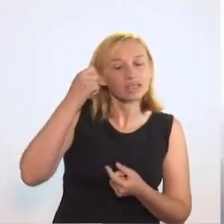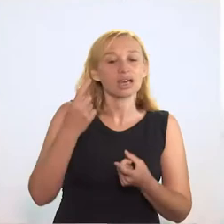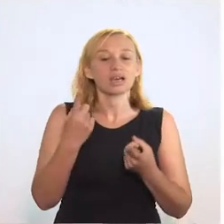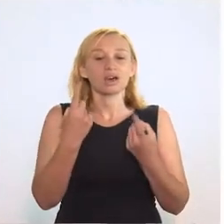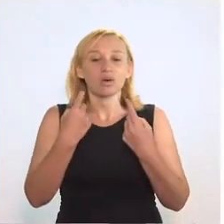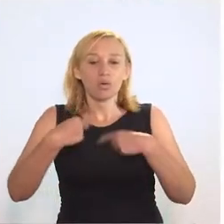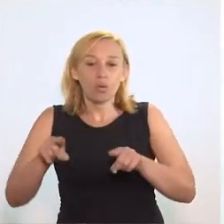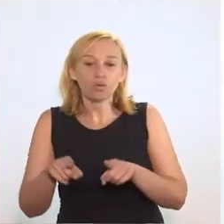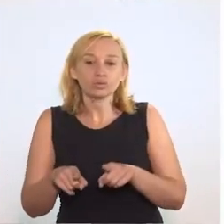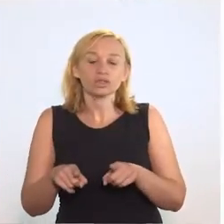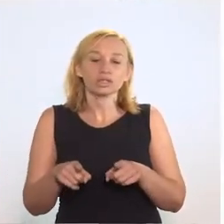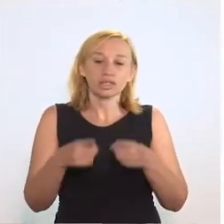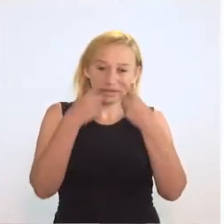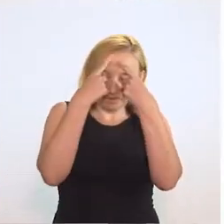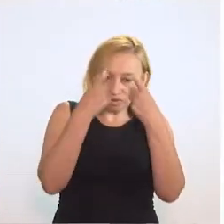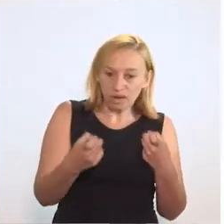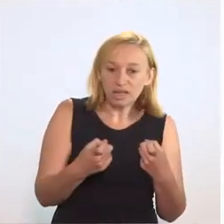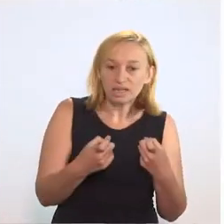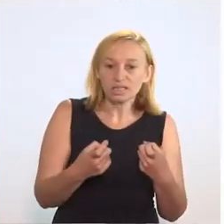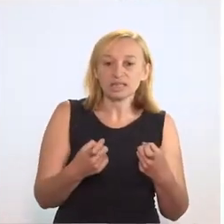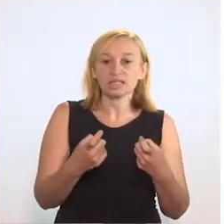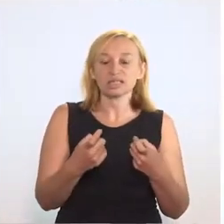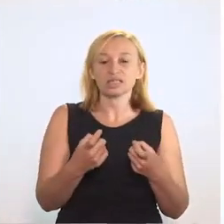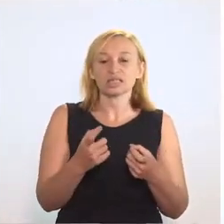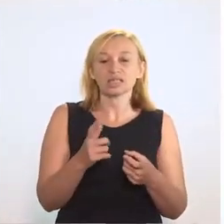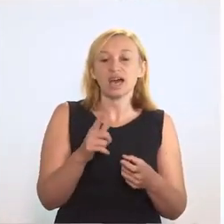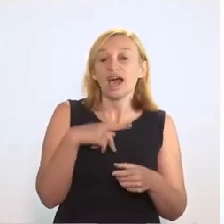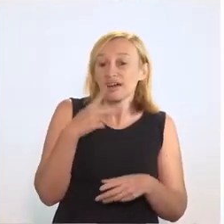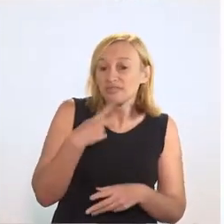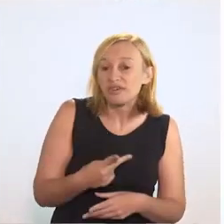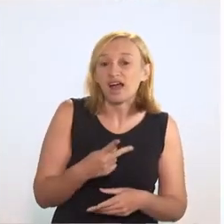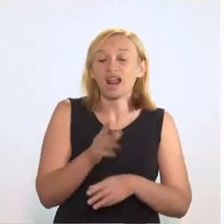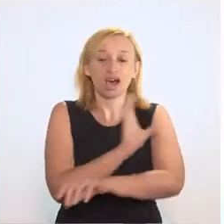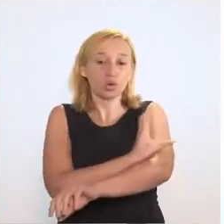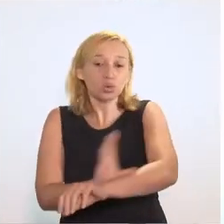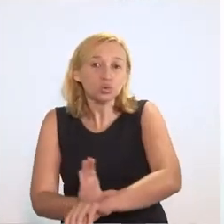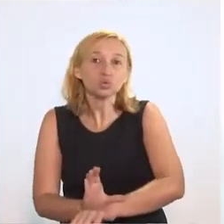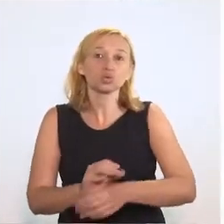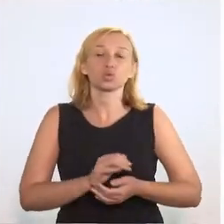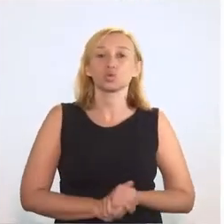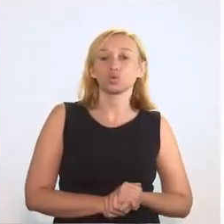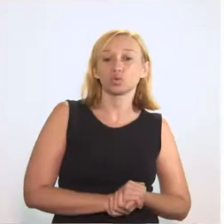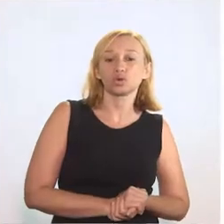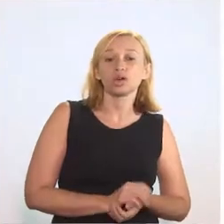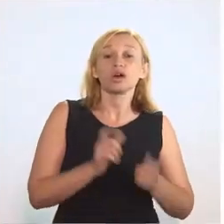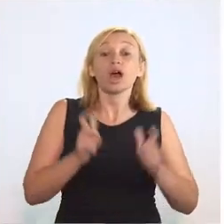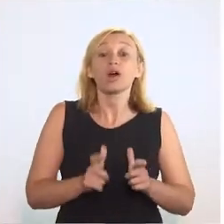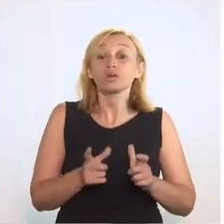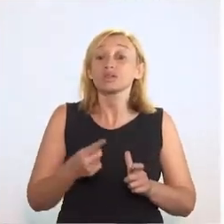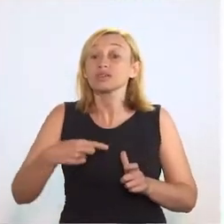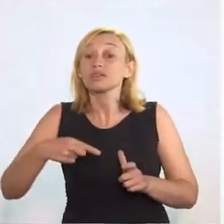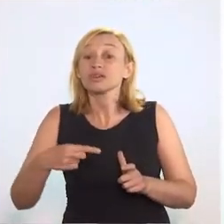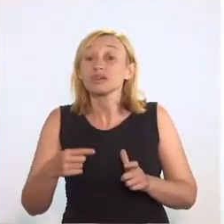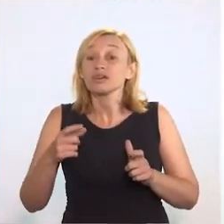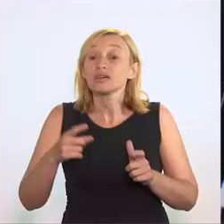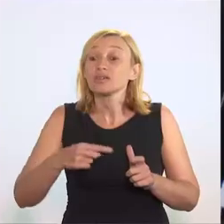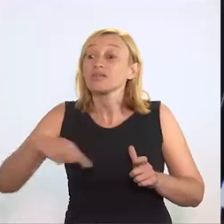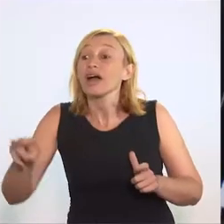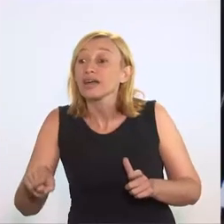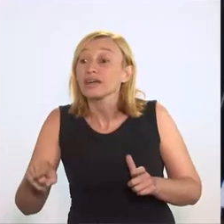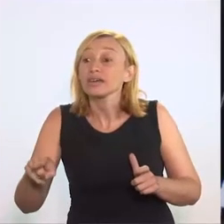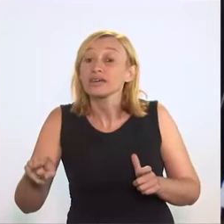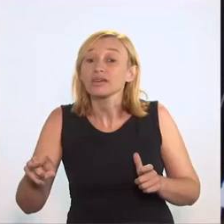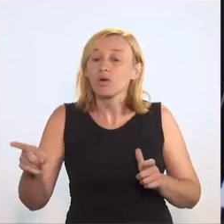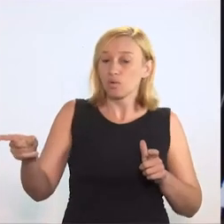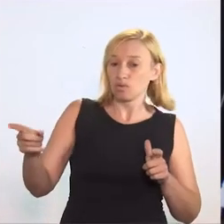a territorialidade, contra o grau de instrução, a fala, a cultura, o da onde você veio, para onde você vai, até o que você